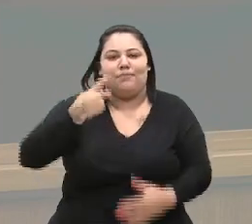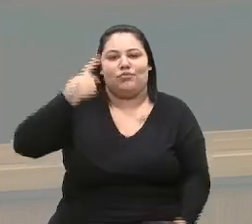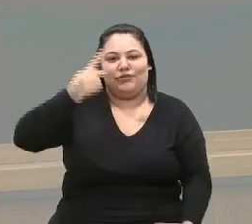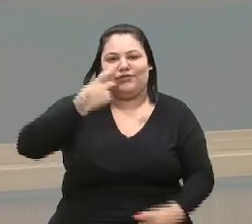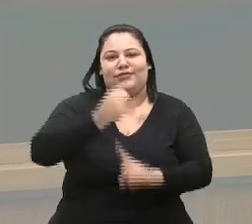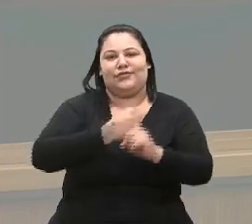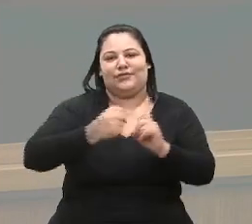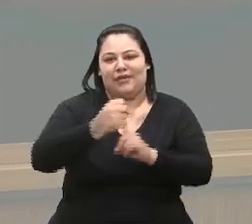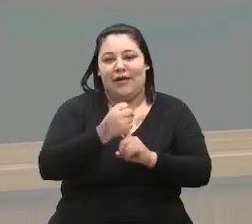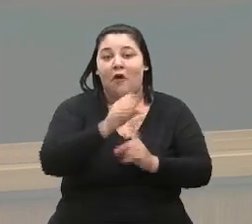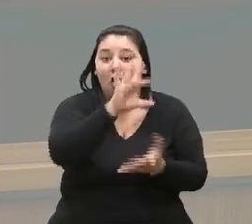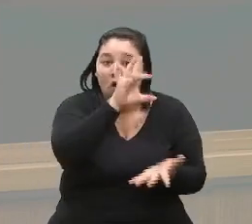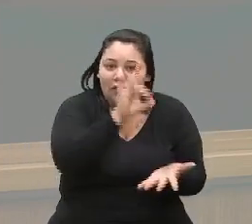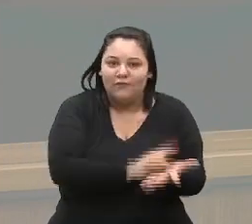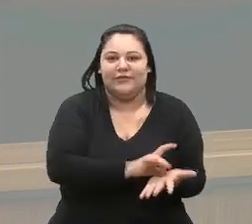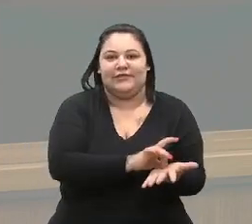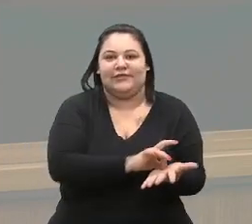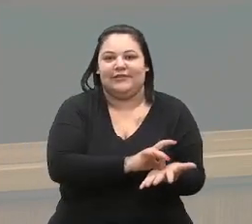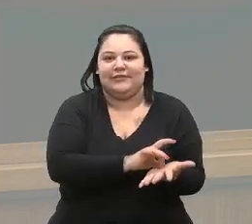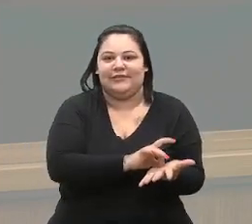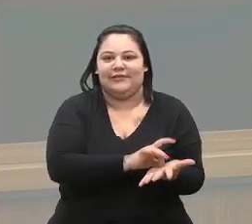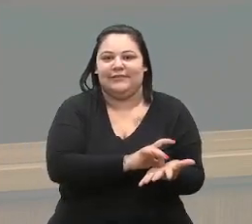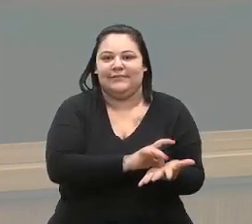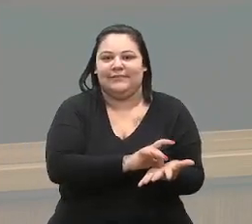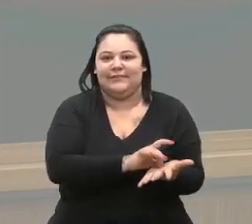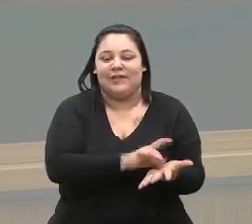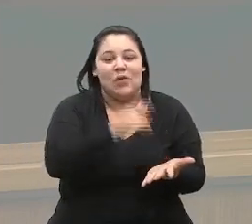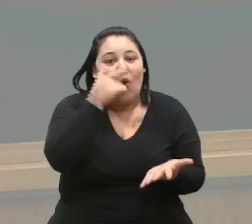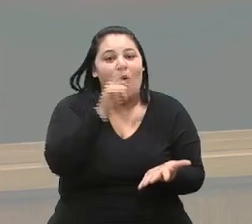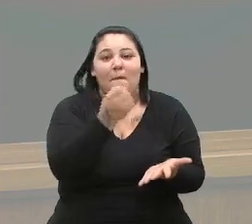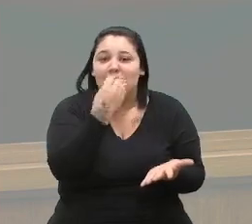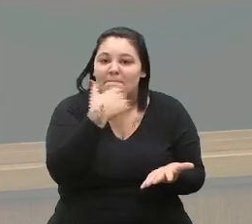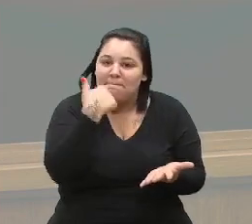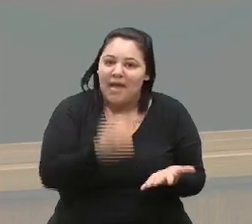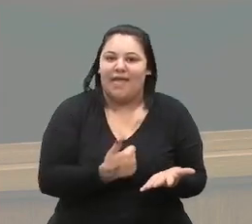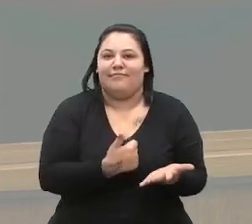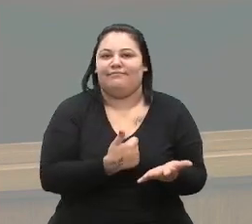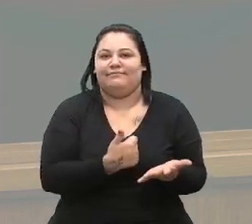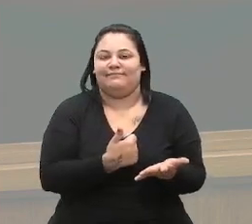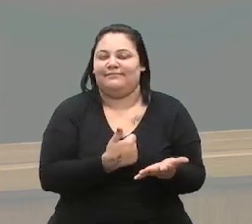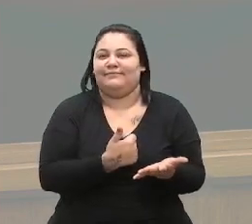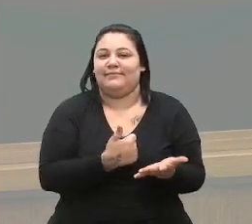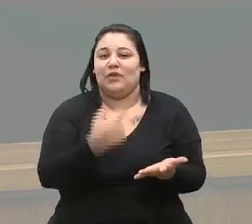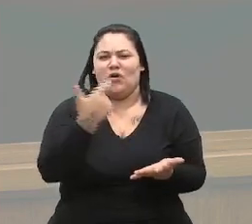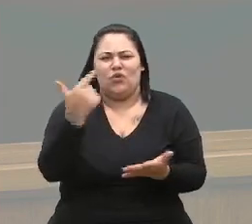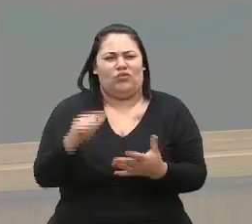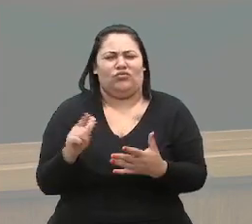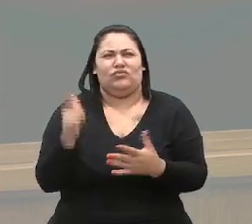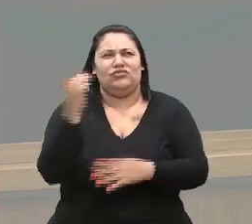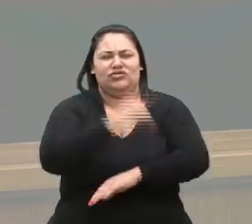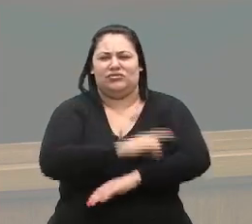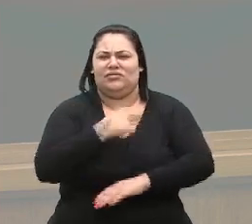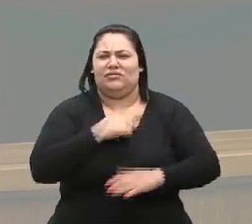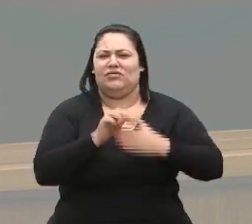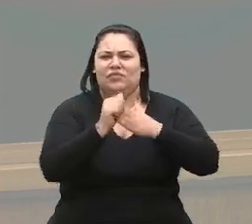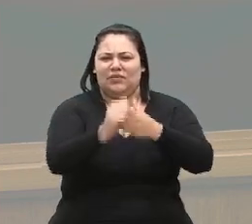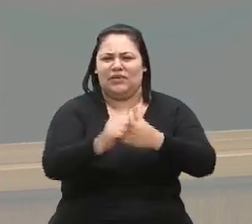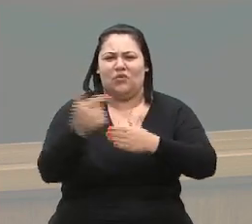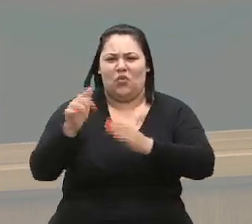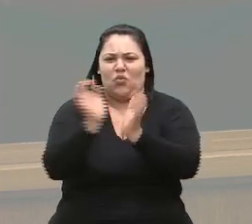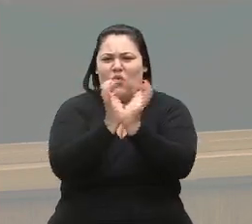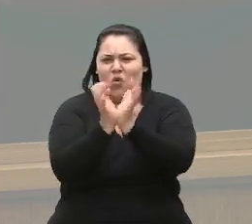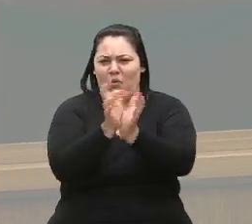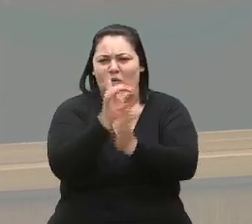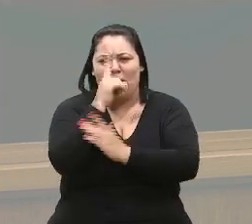sociais efetivas, políticas públicas efetivas, né? Outro dia eu acompanhei um outro grupo de mães